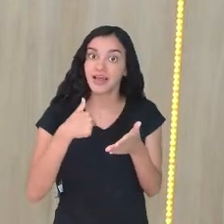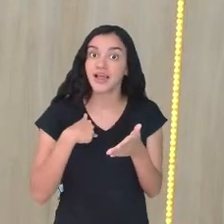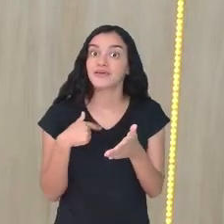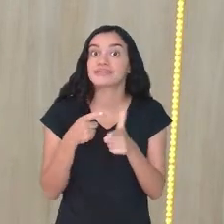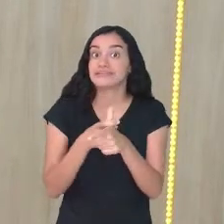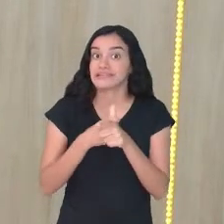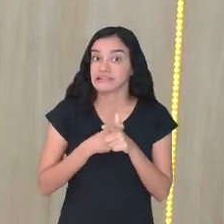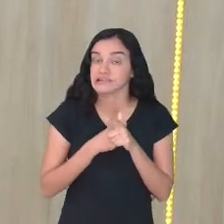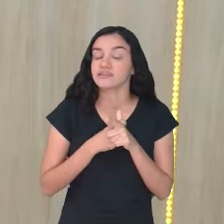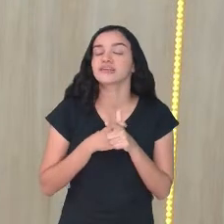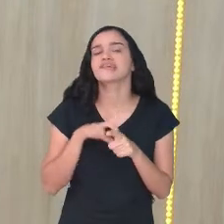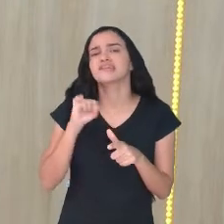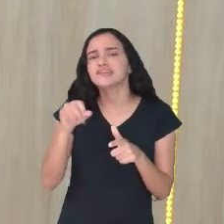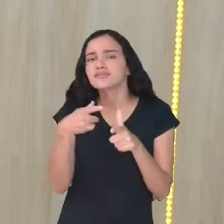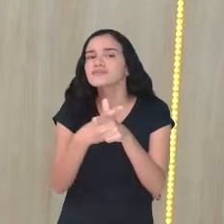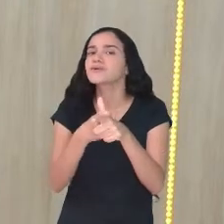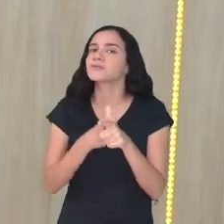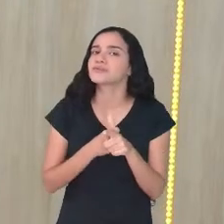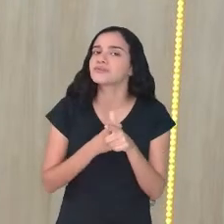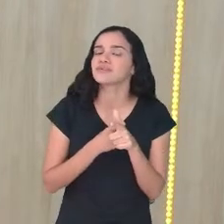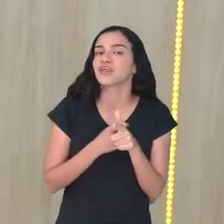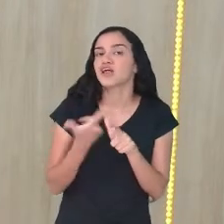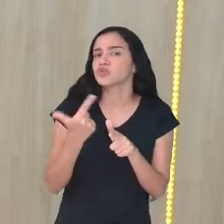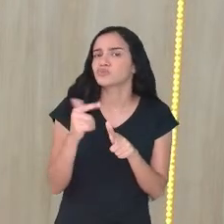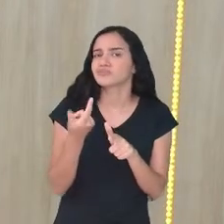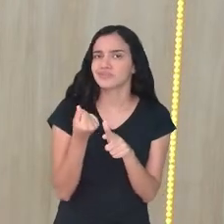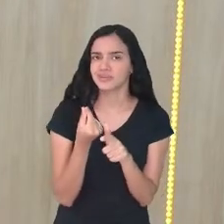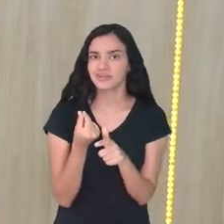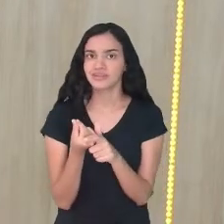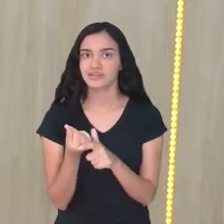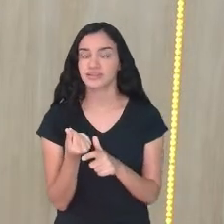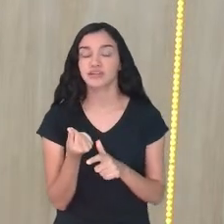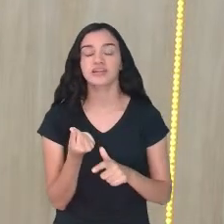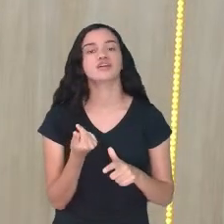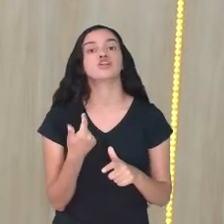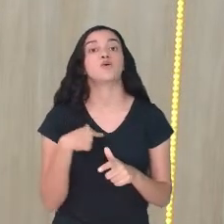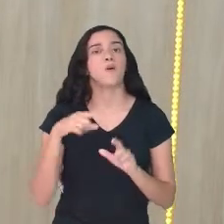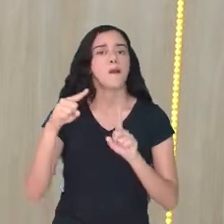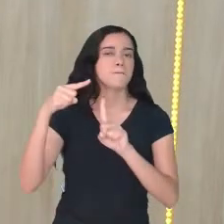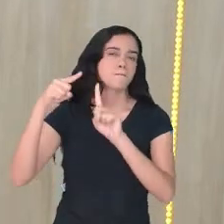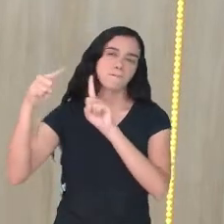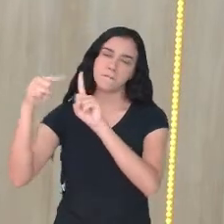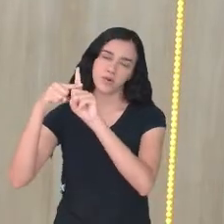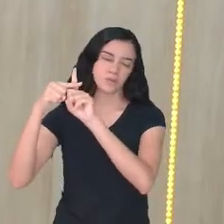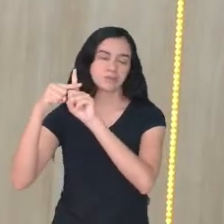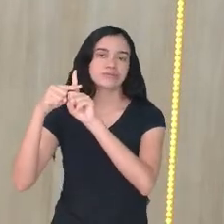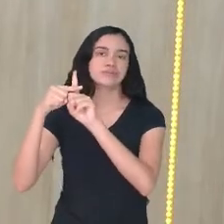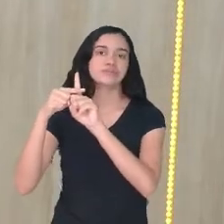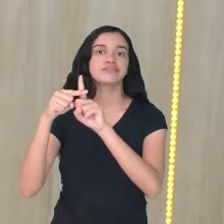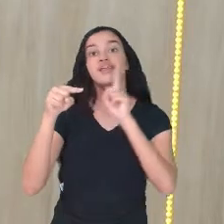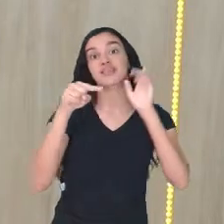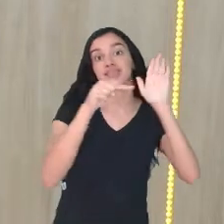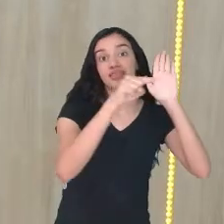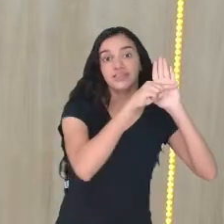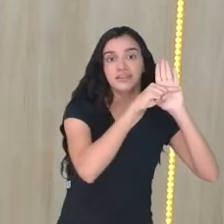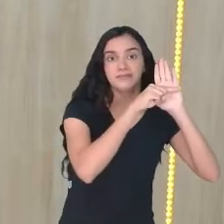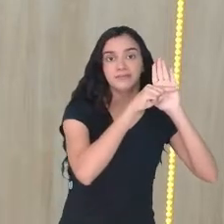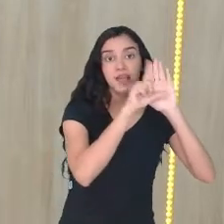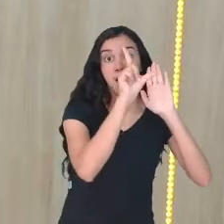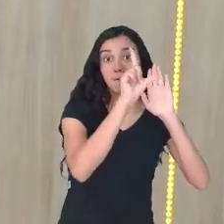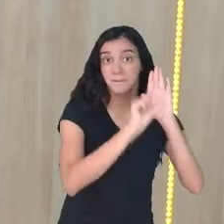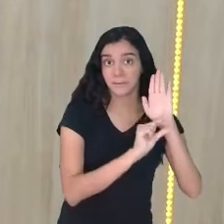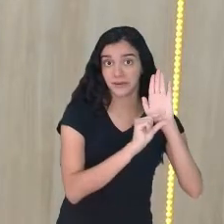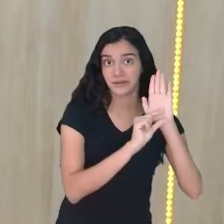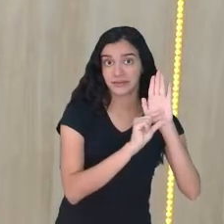devendo. Se eu estava devendo, eu não tinha dinheiro, então não é uma coisa positiva, é negativa. Então é